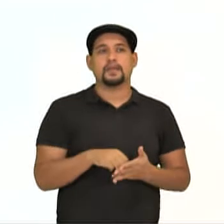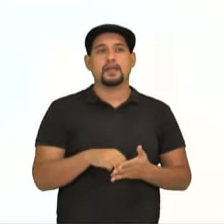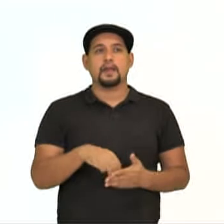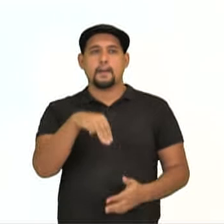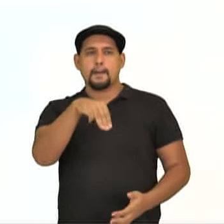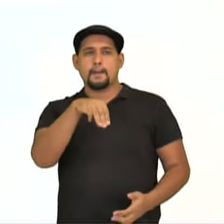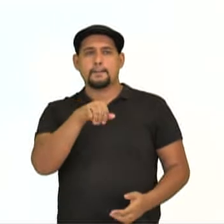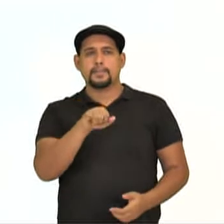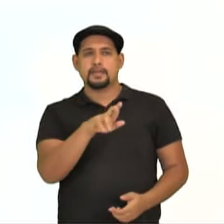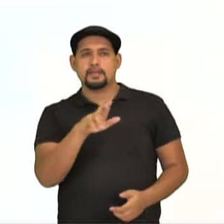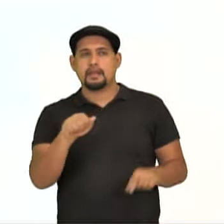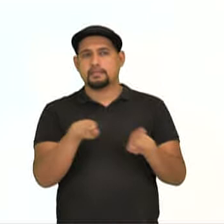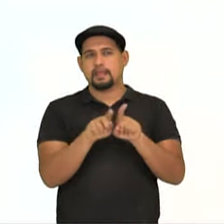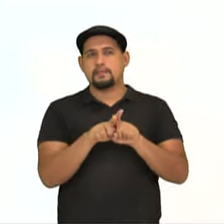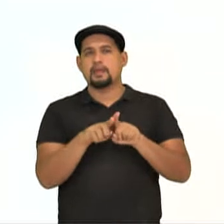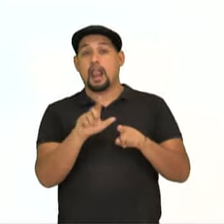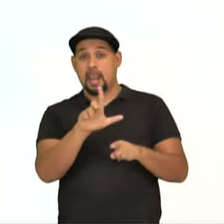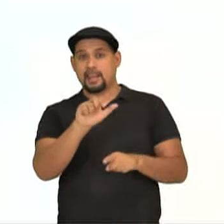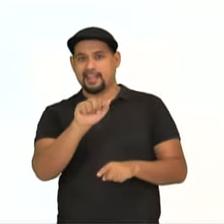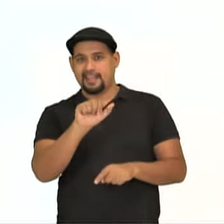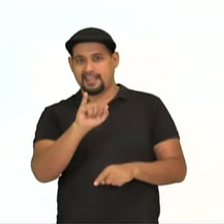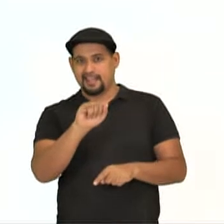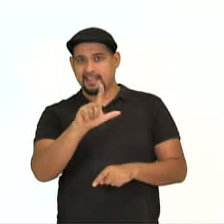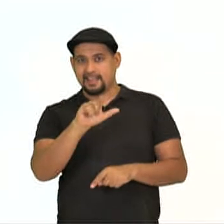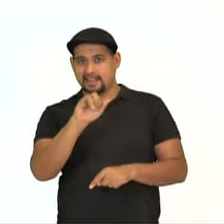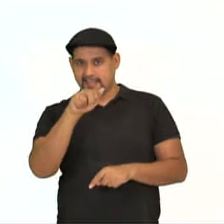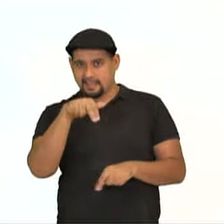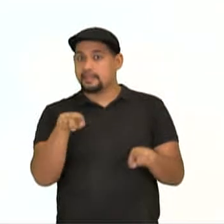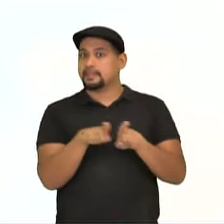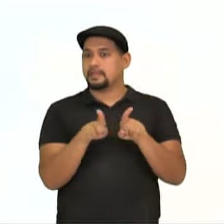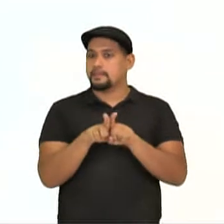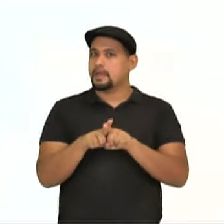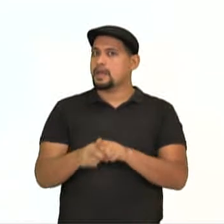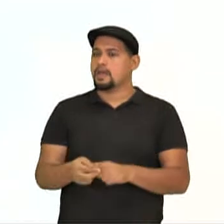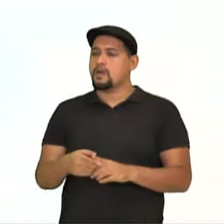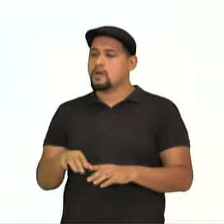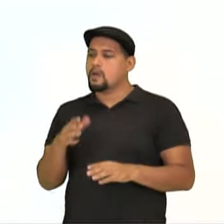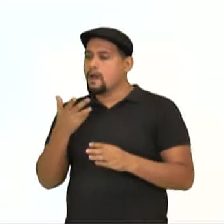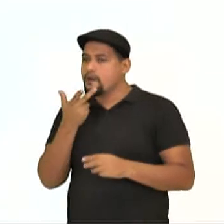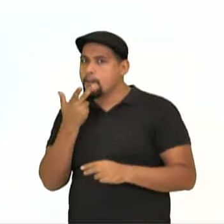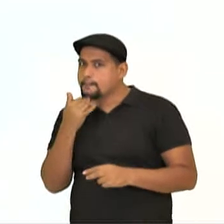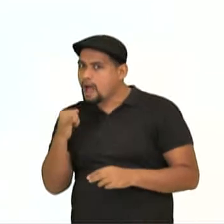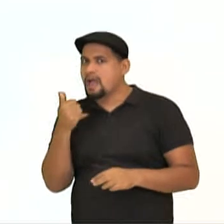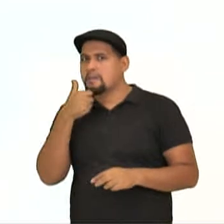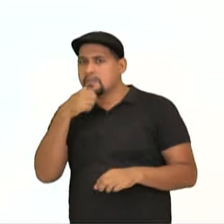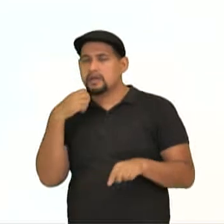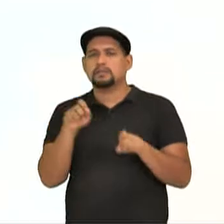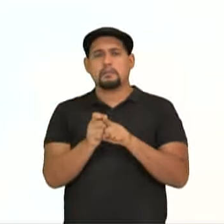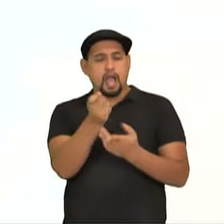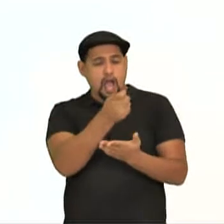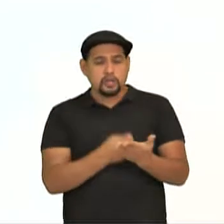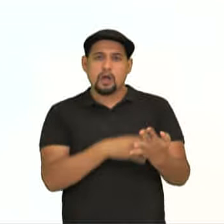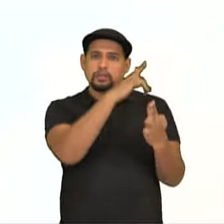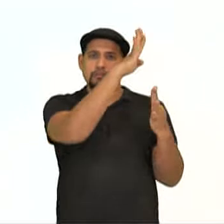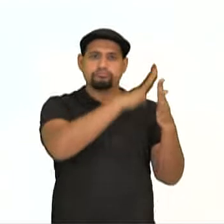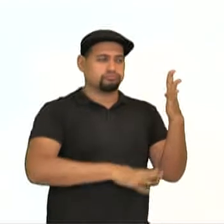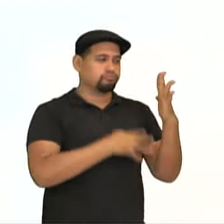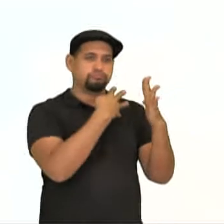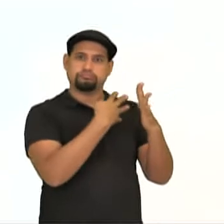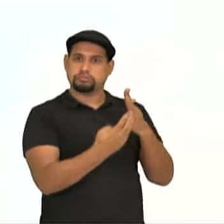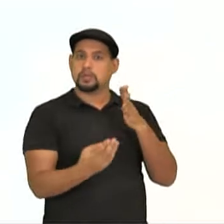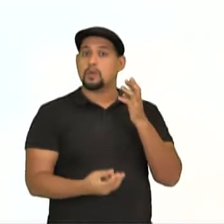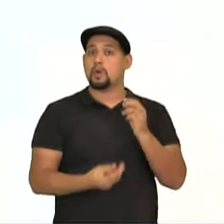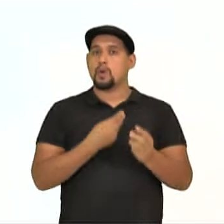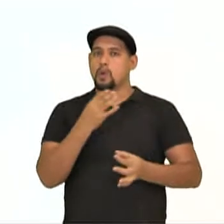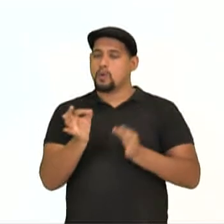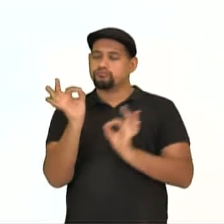pais, Michele e Eduardo. Anotam todas as receitas e todas as despesas numa planilha para poderem se organizar